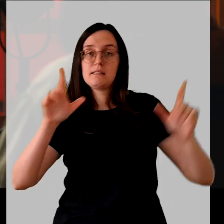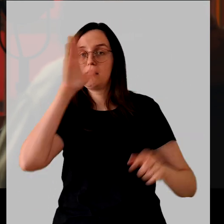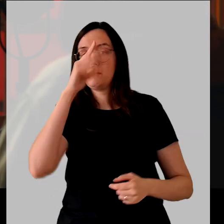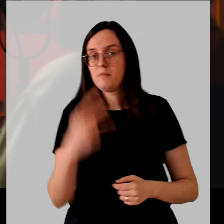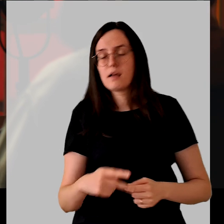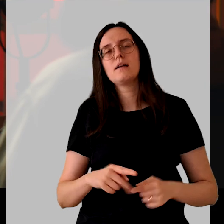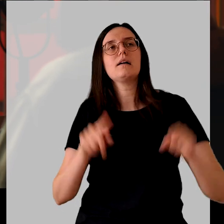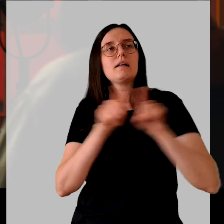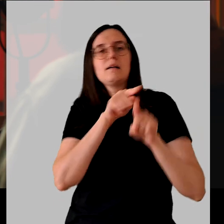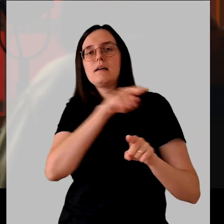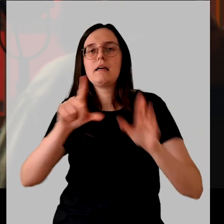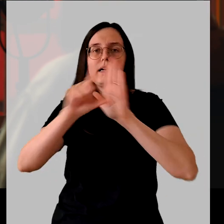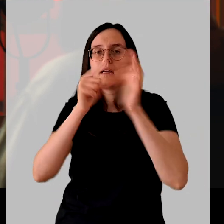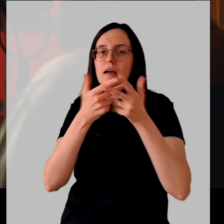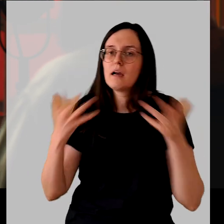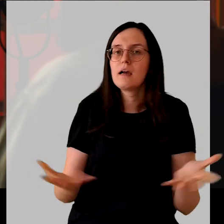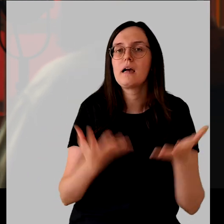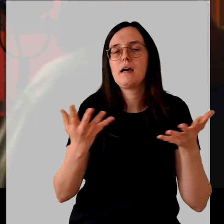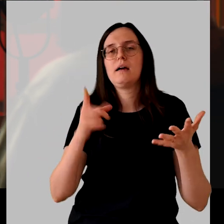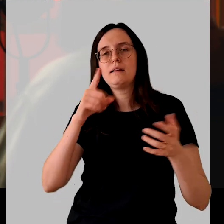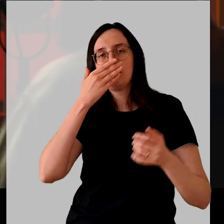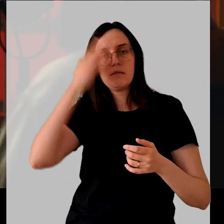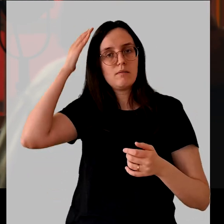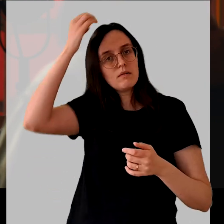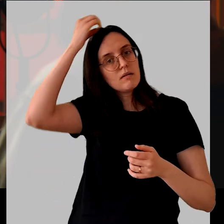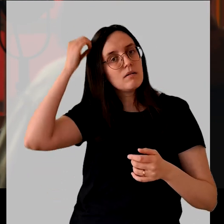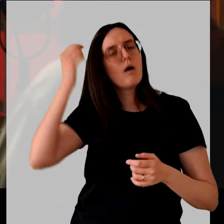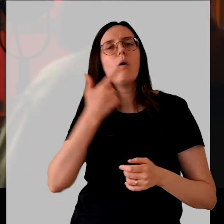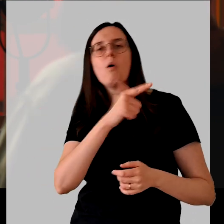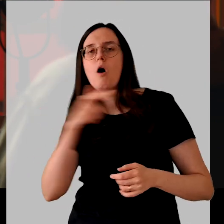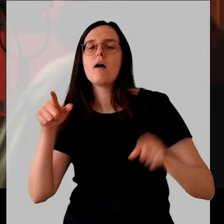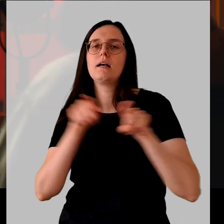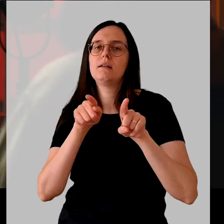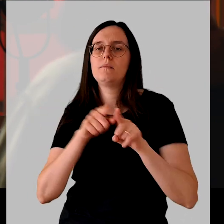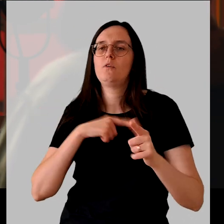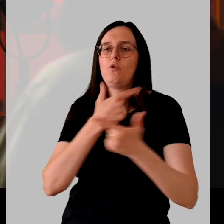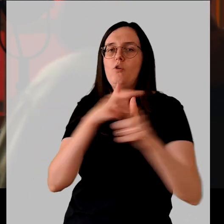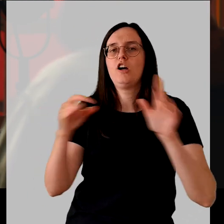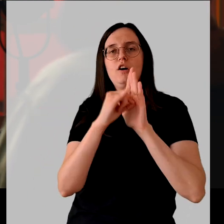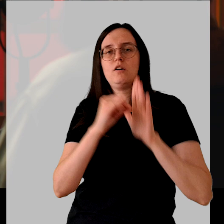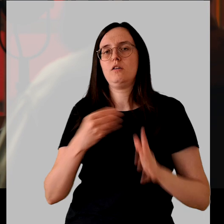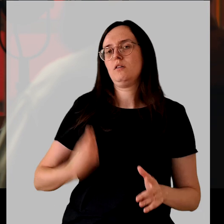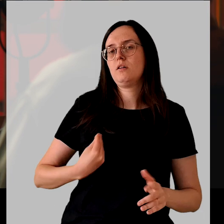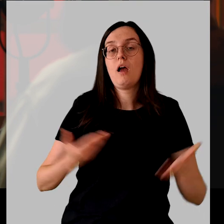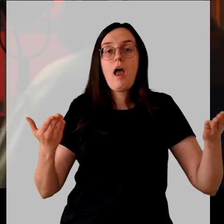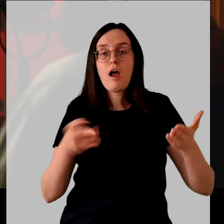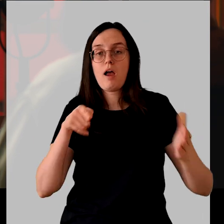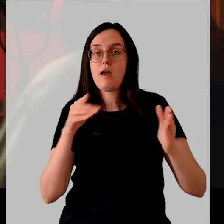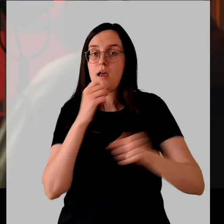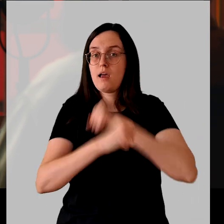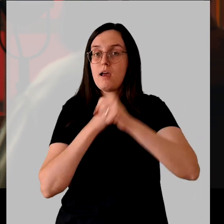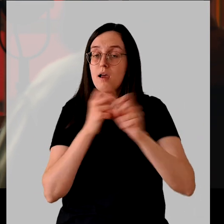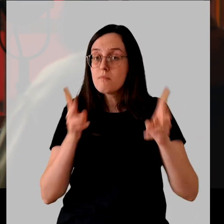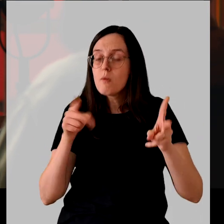cinema brasileiro mesmo. E com essas leis de incentivo, como a Paulo Gustavo e vários outros que estão, né, vários outros editais que estão saindo agora,